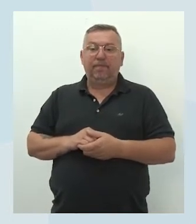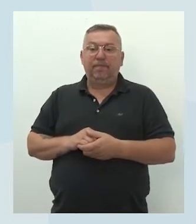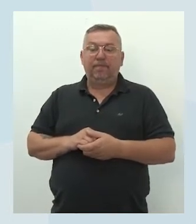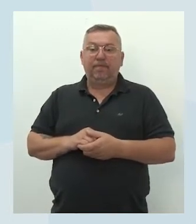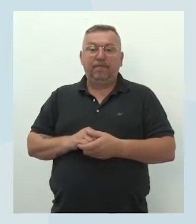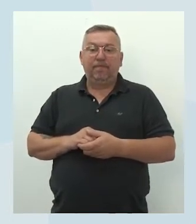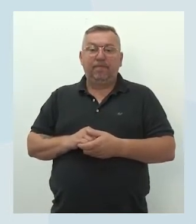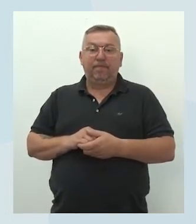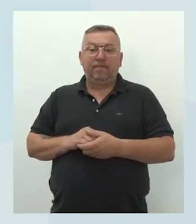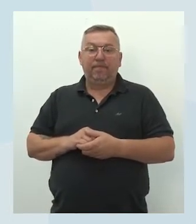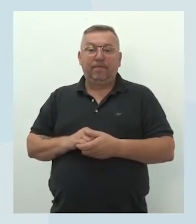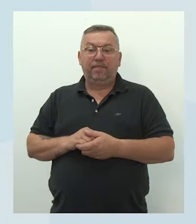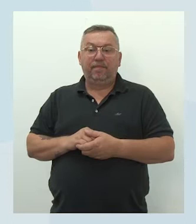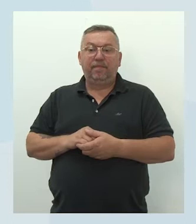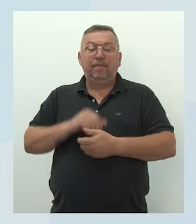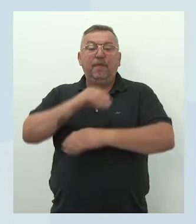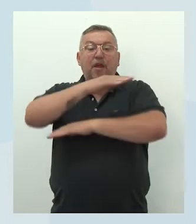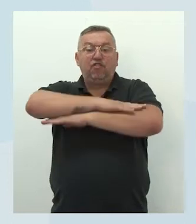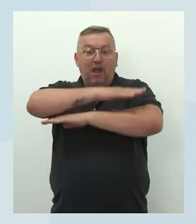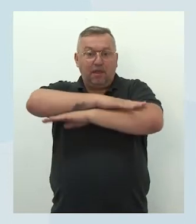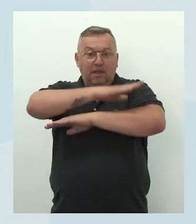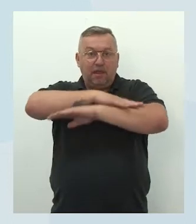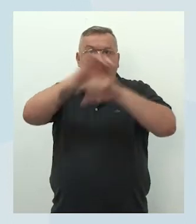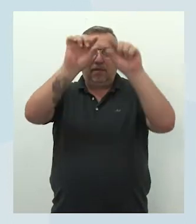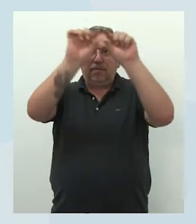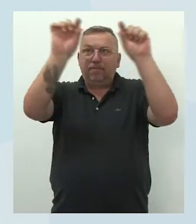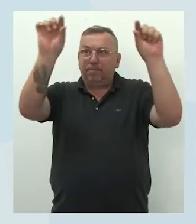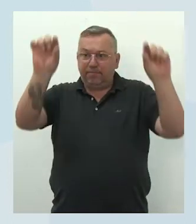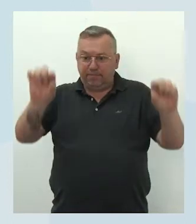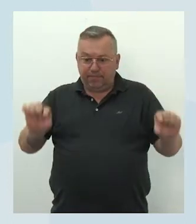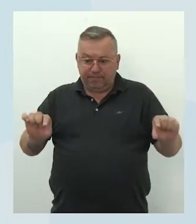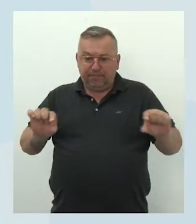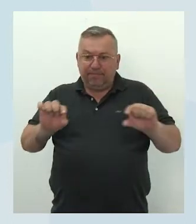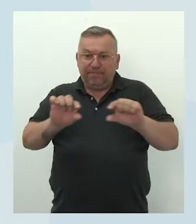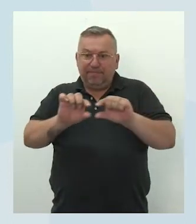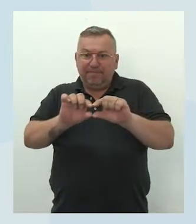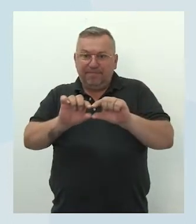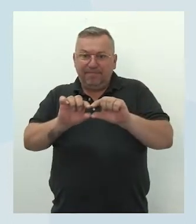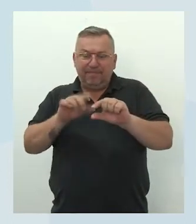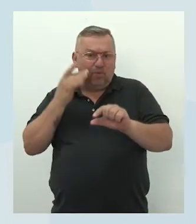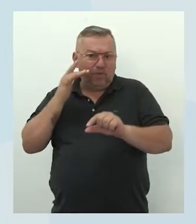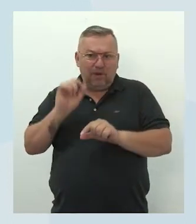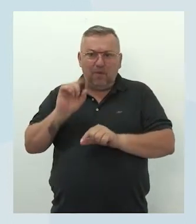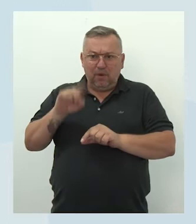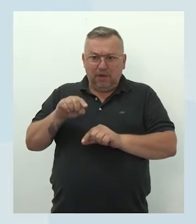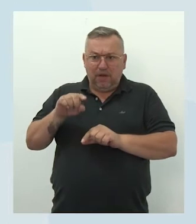Isso. Pintar a esquadria. Para quem não sabe o que é esquadria, gente,